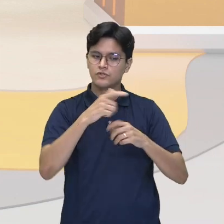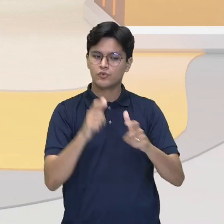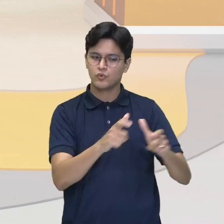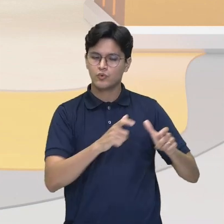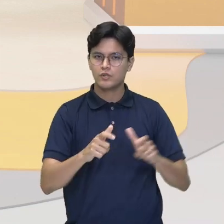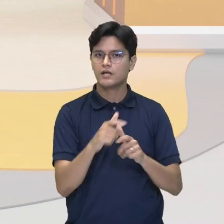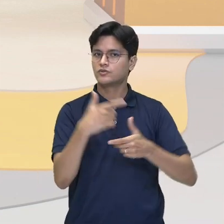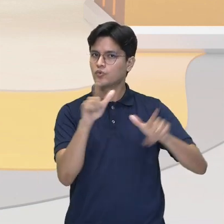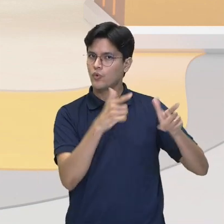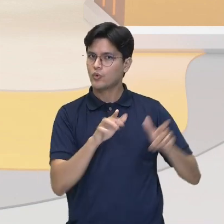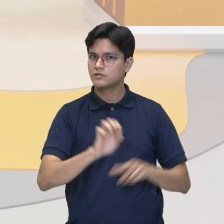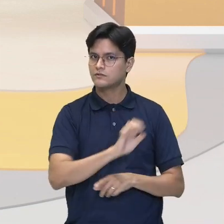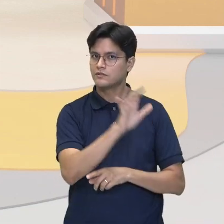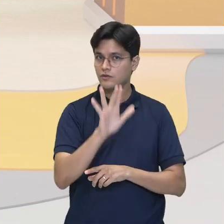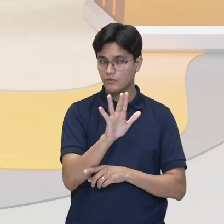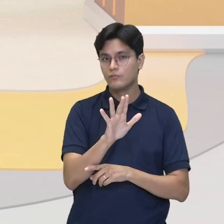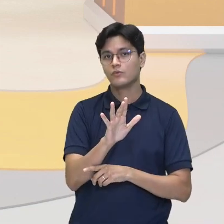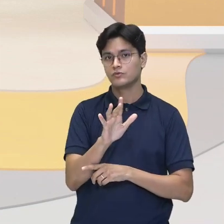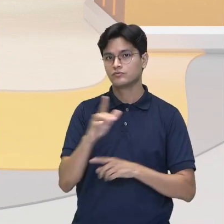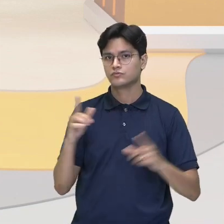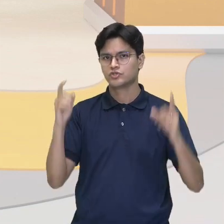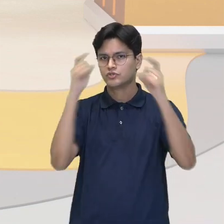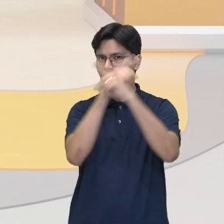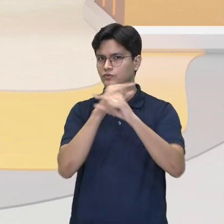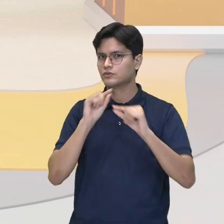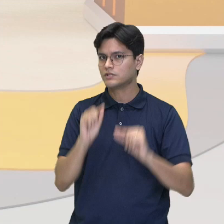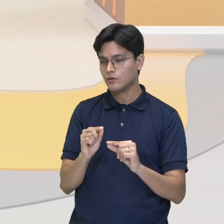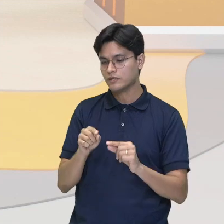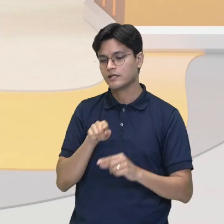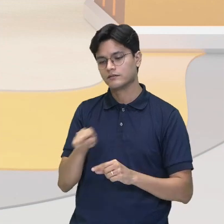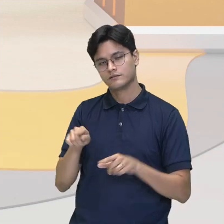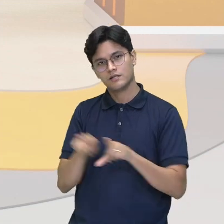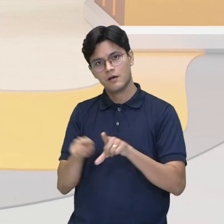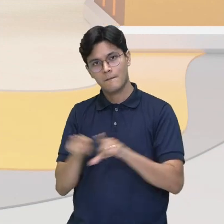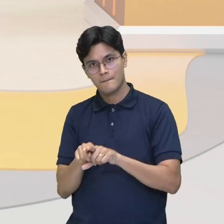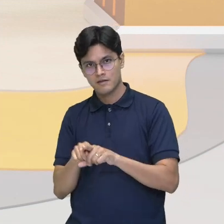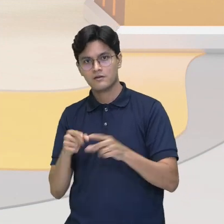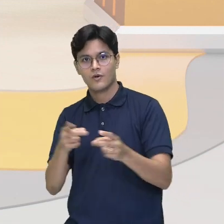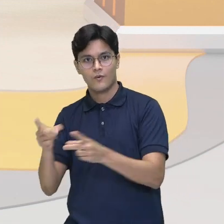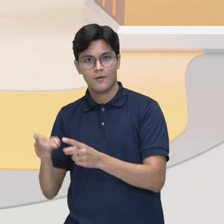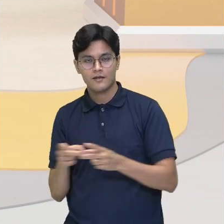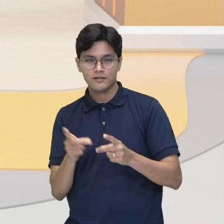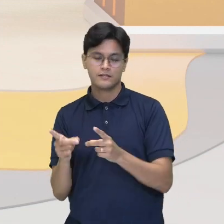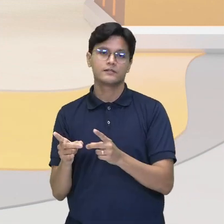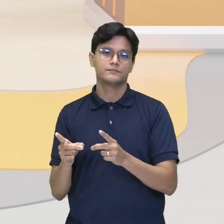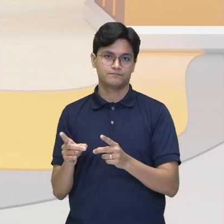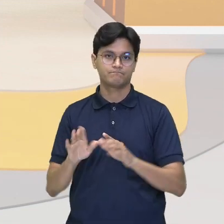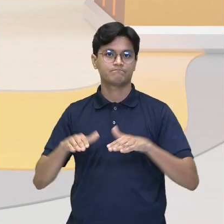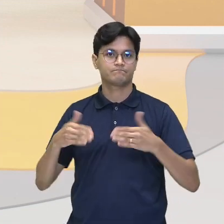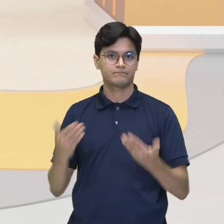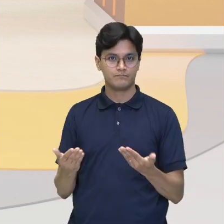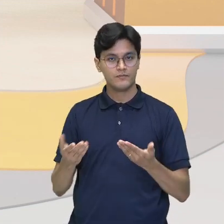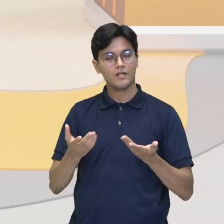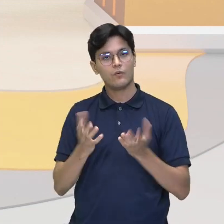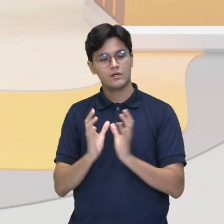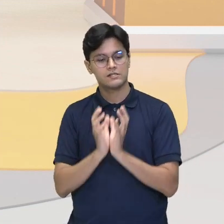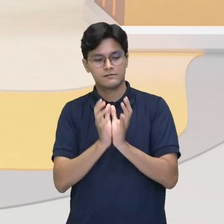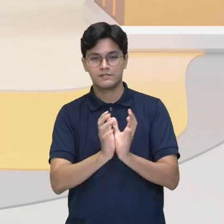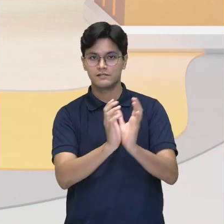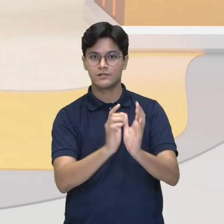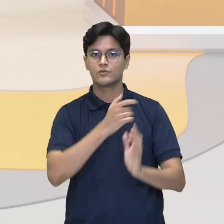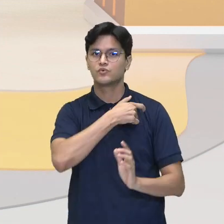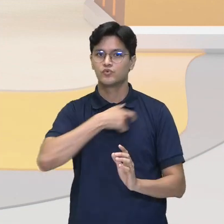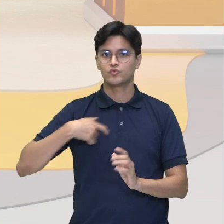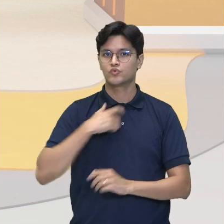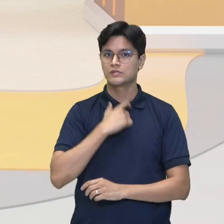rota marítima. Então, as cruzadas elas vão ajudar em partes, né, em relação ao estabelecimento de novas rotas e também